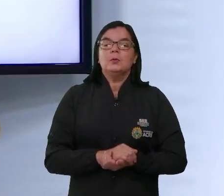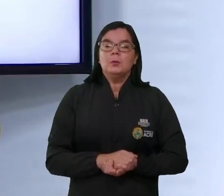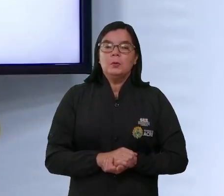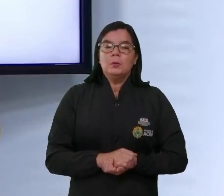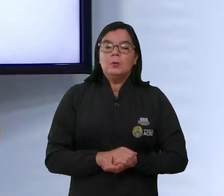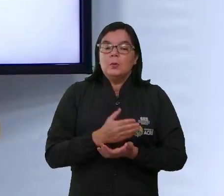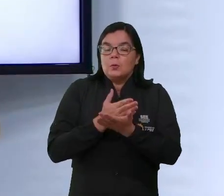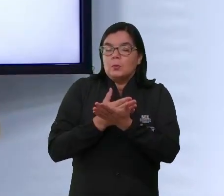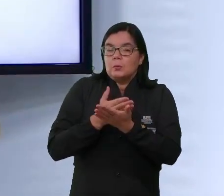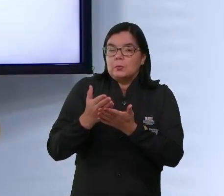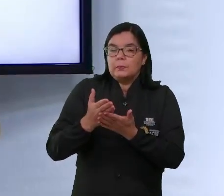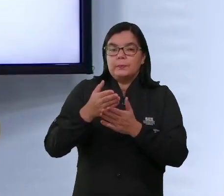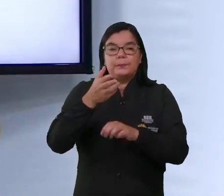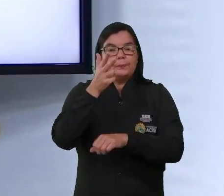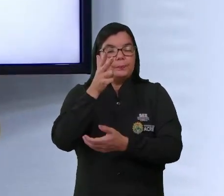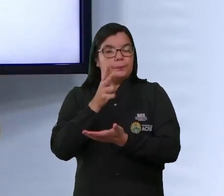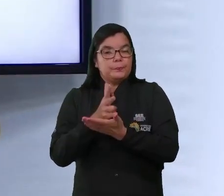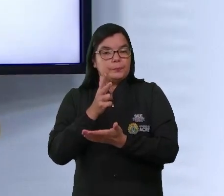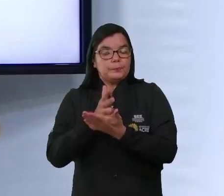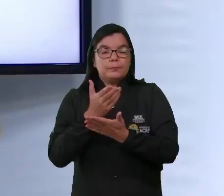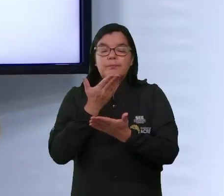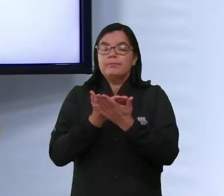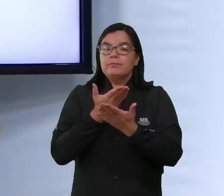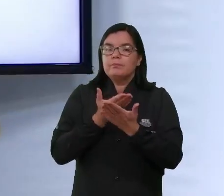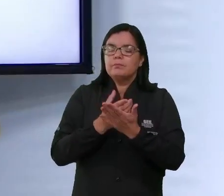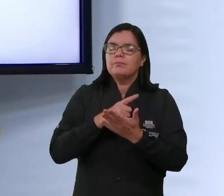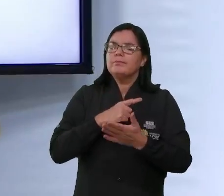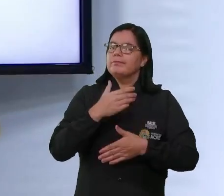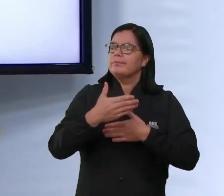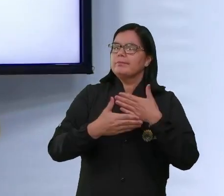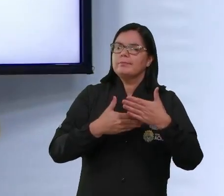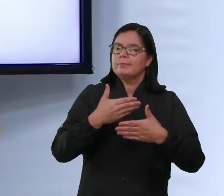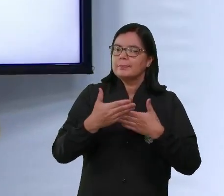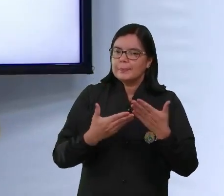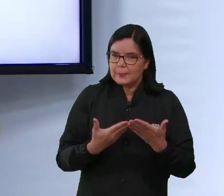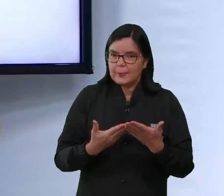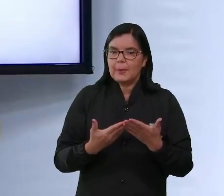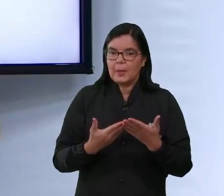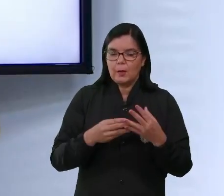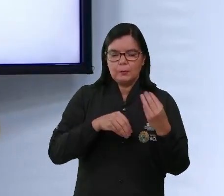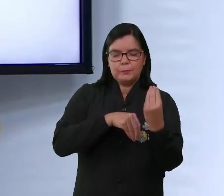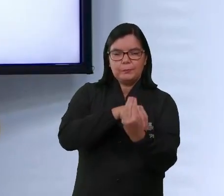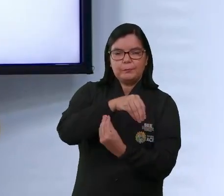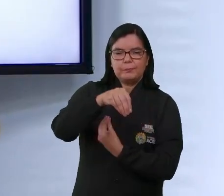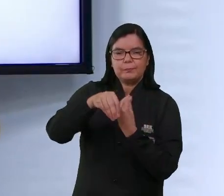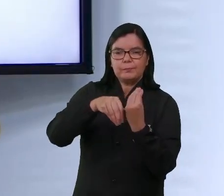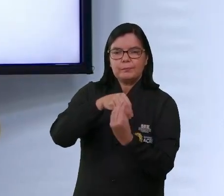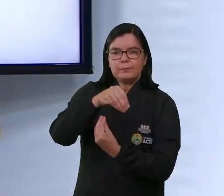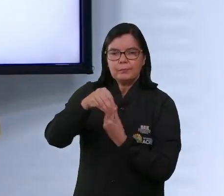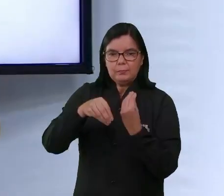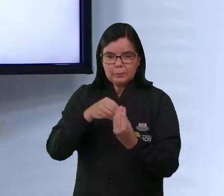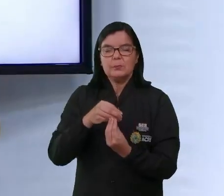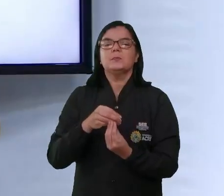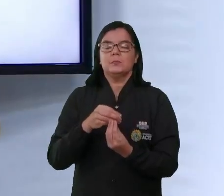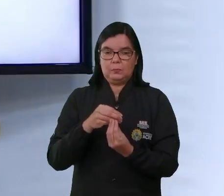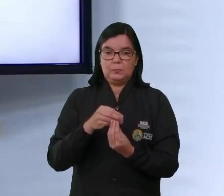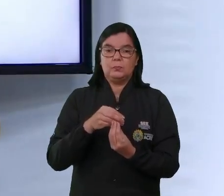no começo dessa videoaula, que nós tivemos um processo de miscigenação devido a